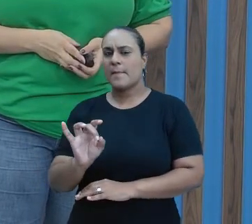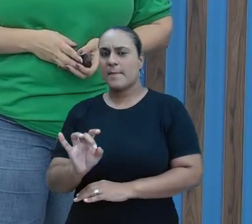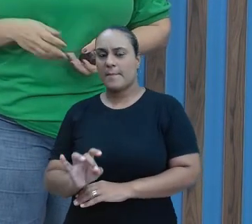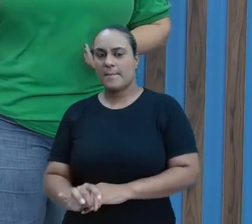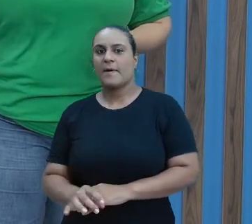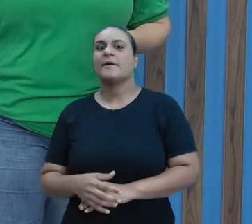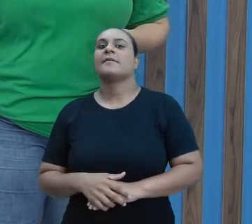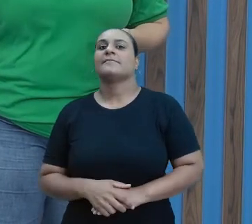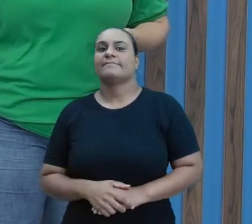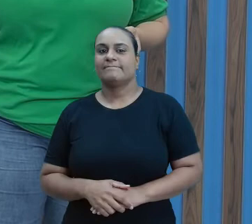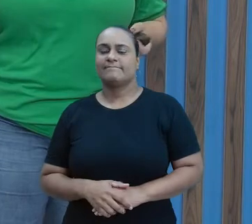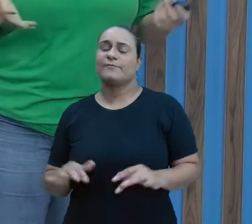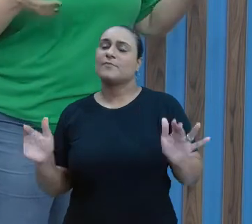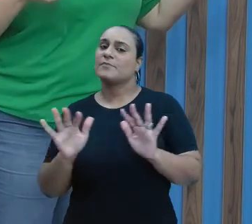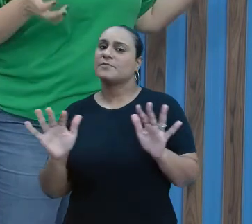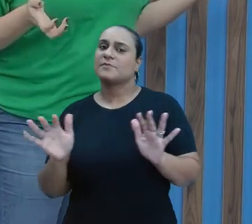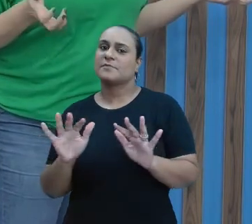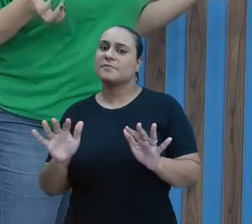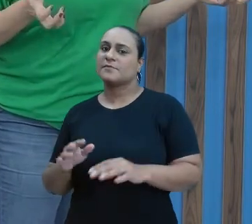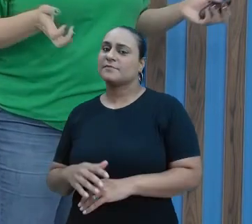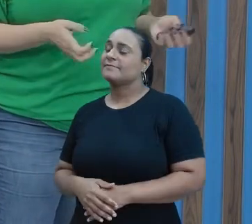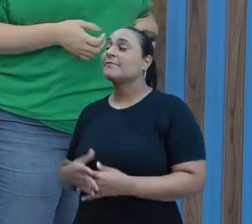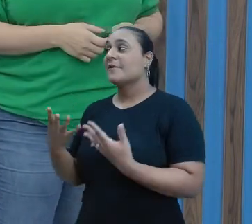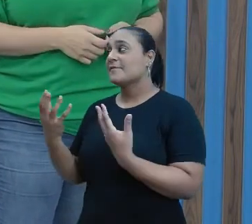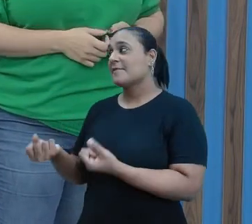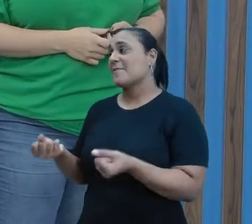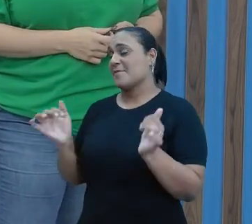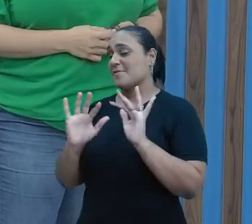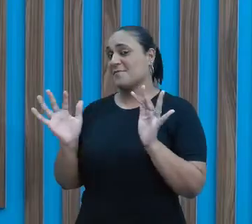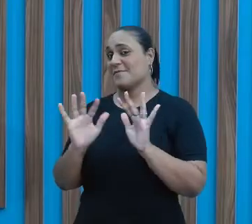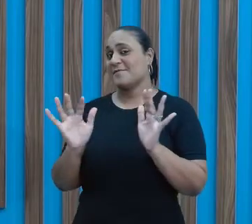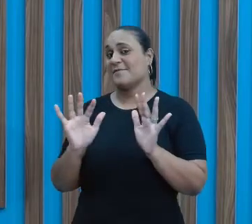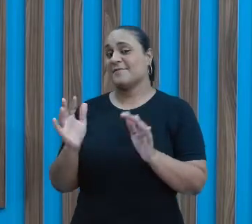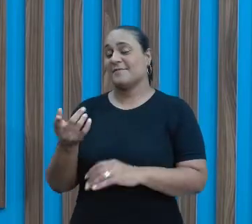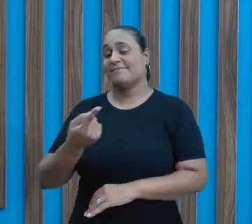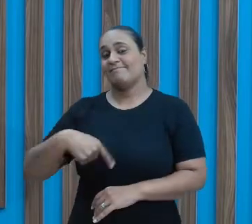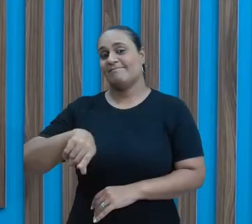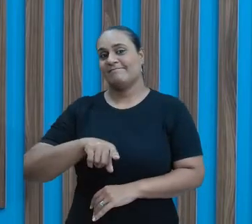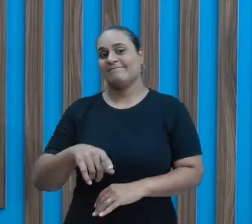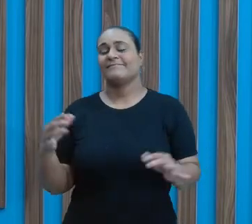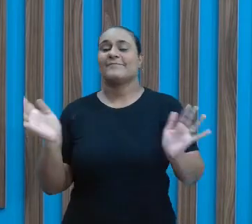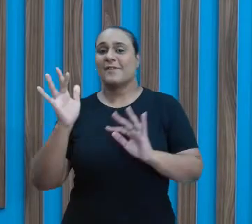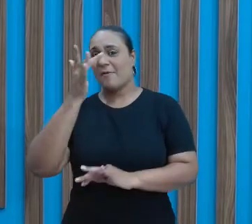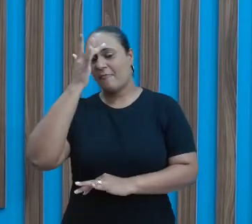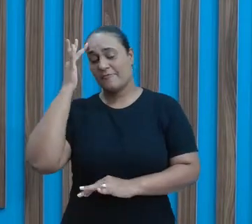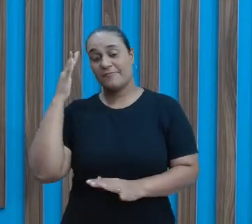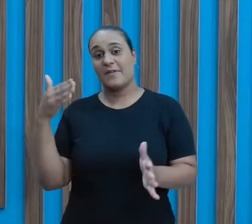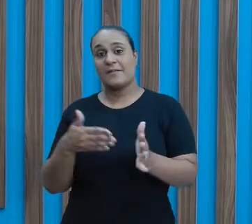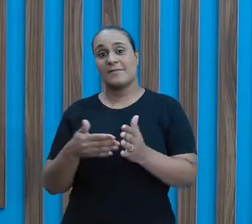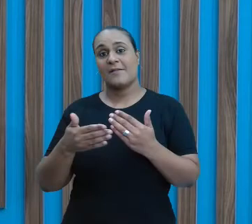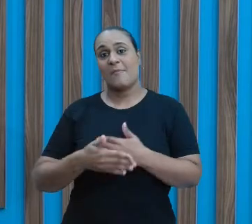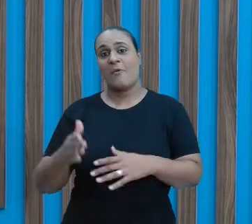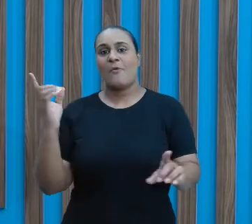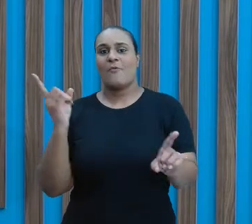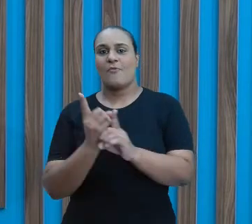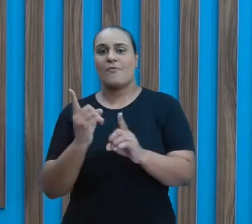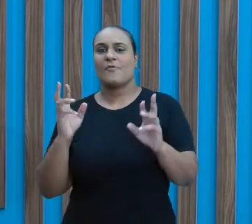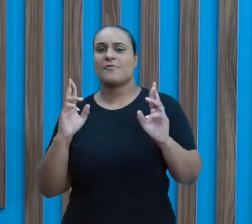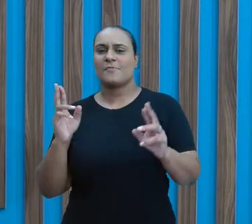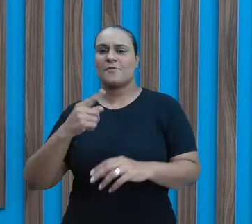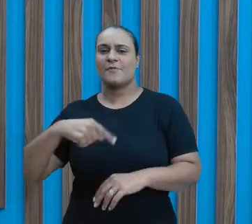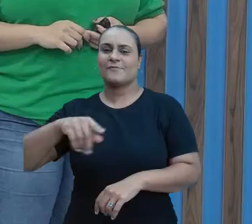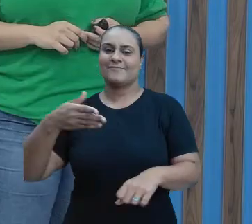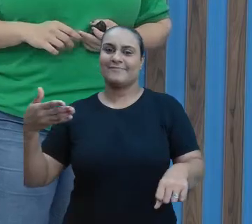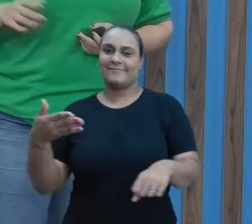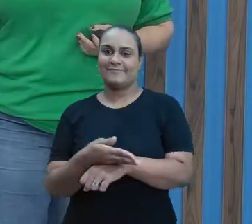tá bom? Vou me despedindo aqui. Vamos lá, professora Isabel, dando um tchauzinho aí para os meninos. Tchau, pessoal. Até o nosso próximo encontro. Aguardo vocês